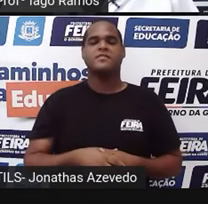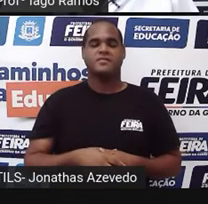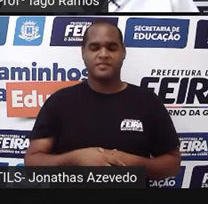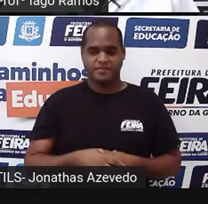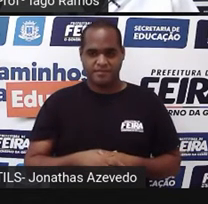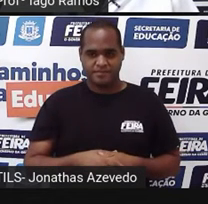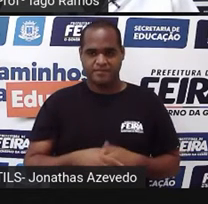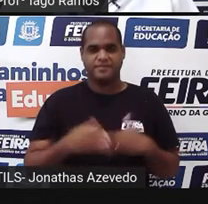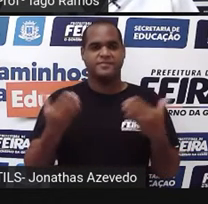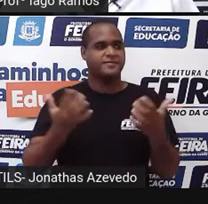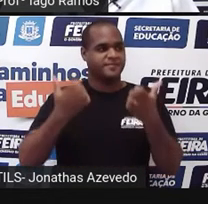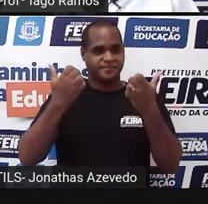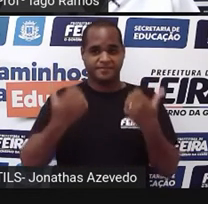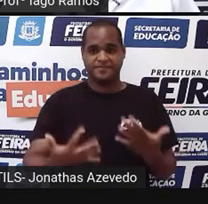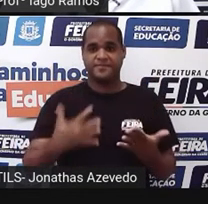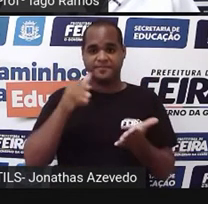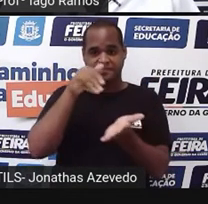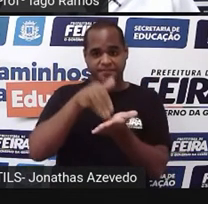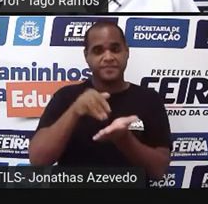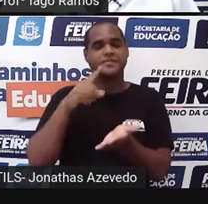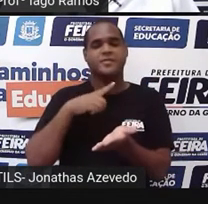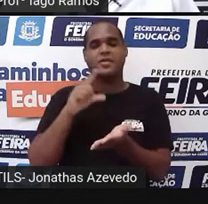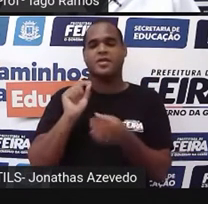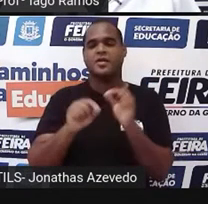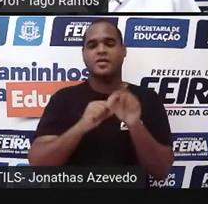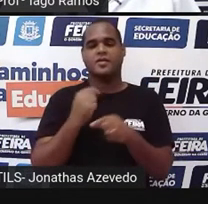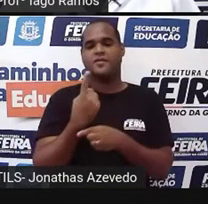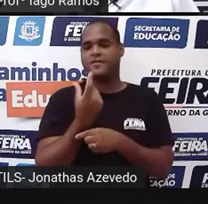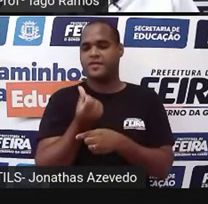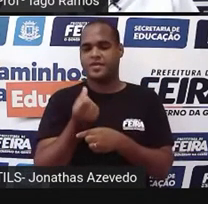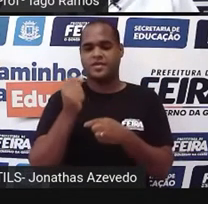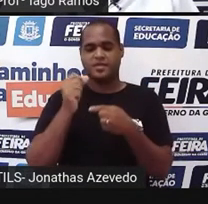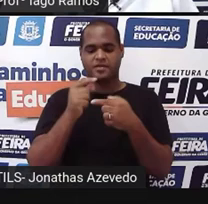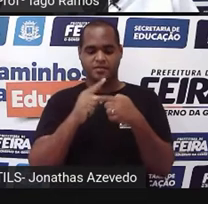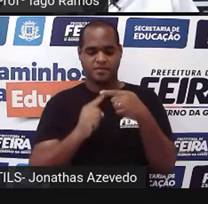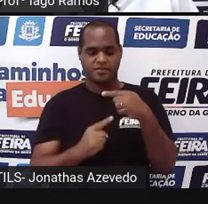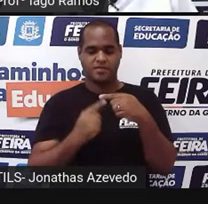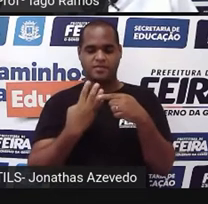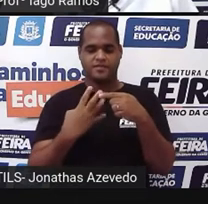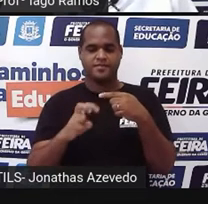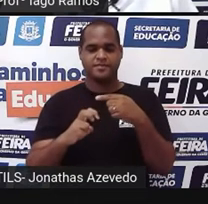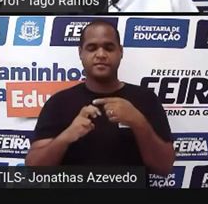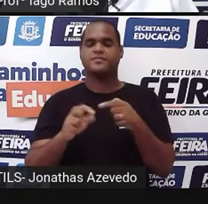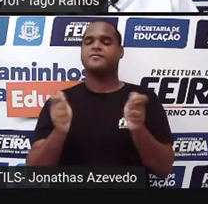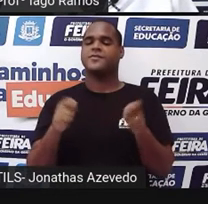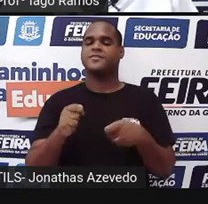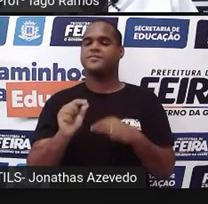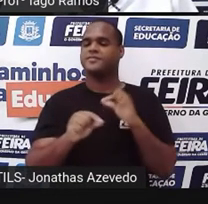a e agora na última ali ó 26 dividido por 45